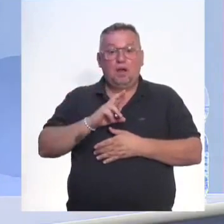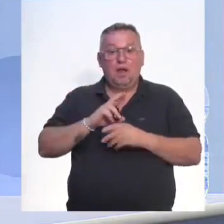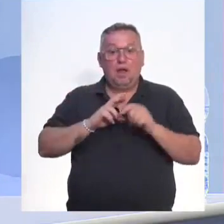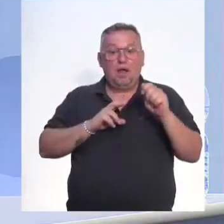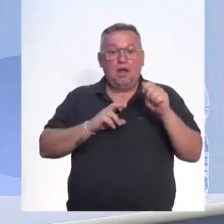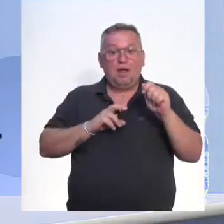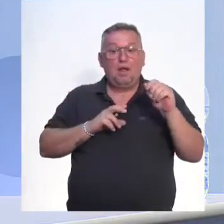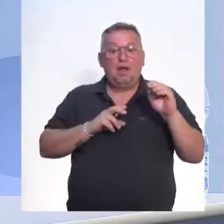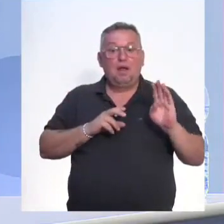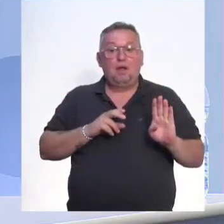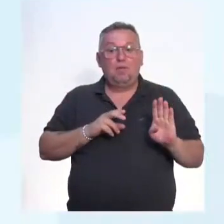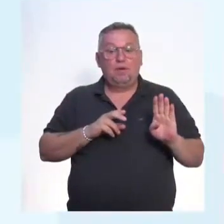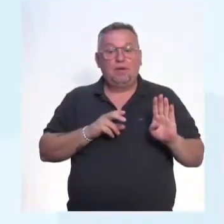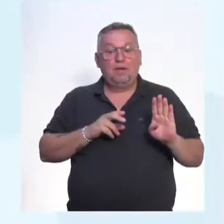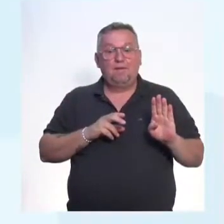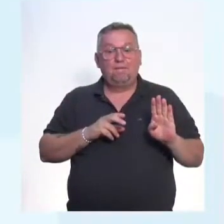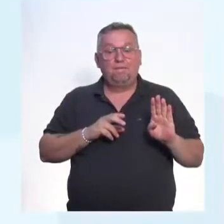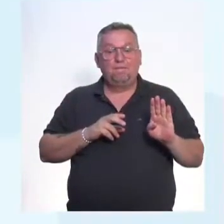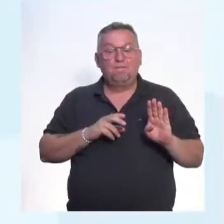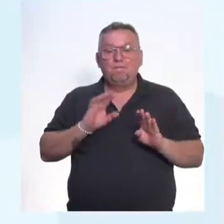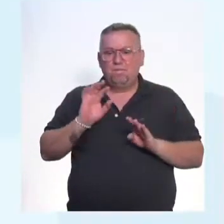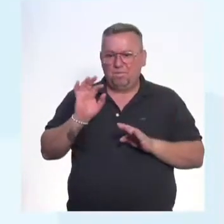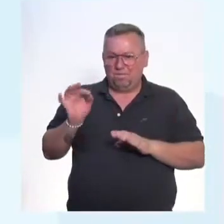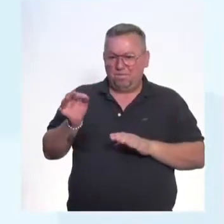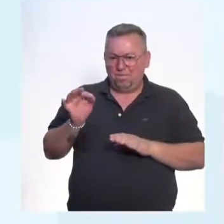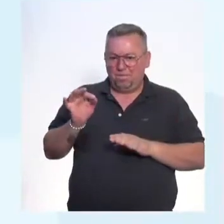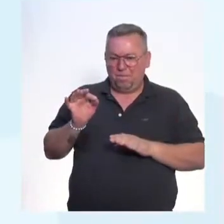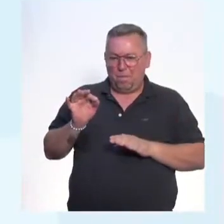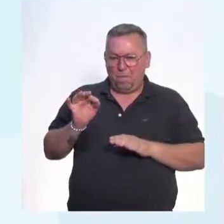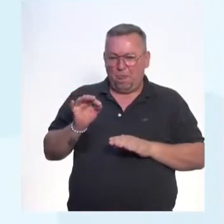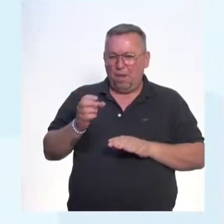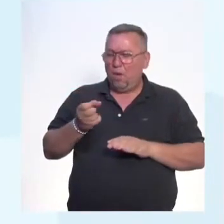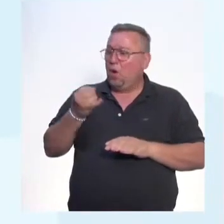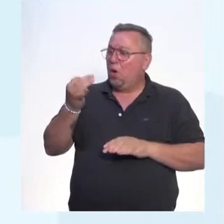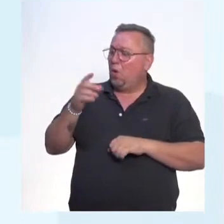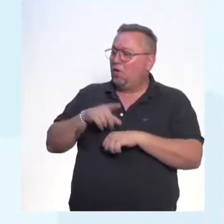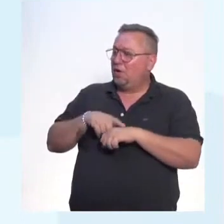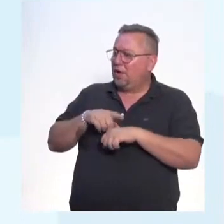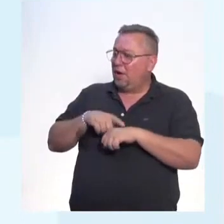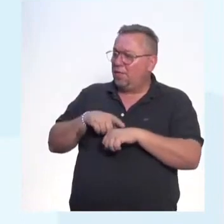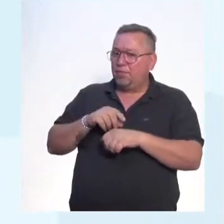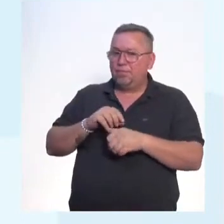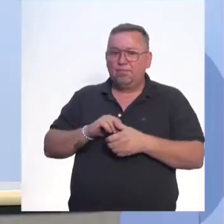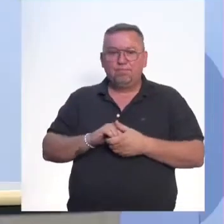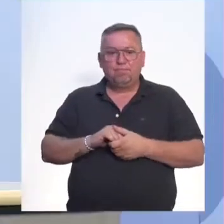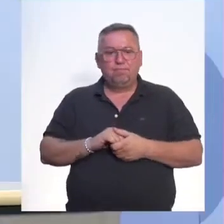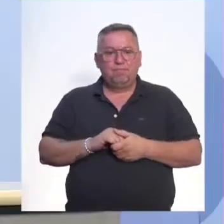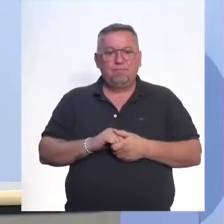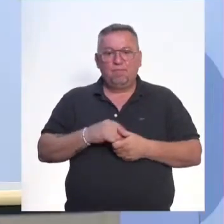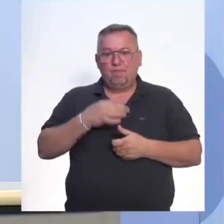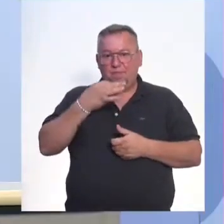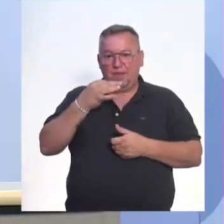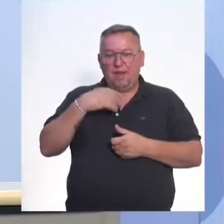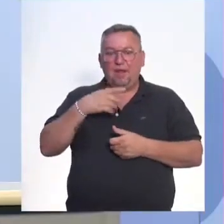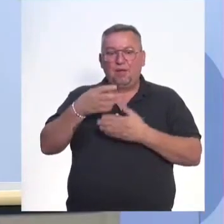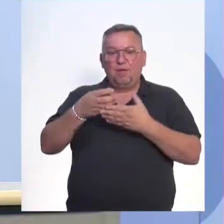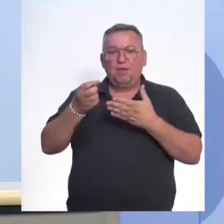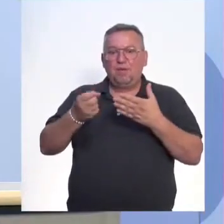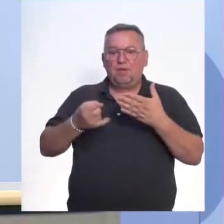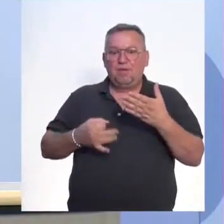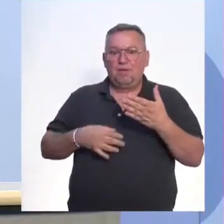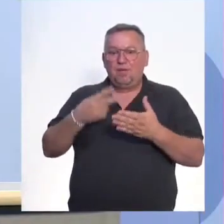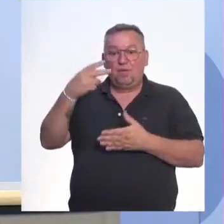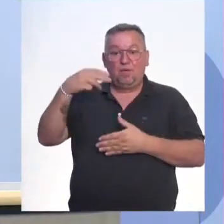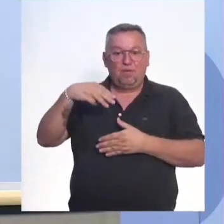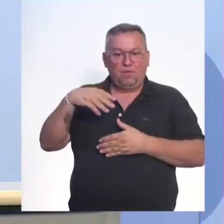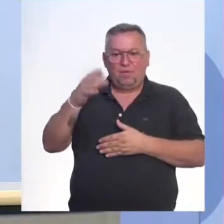letra A e da letra B, certo? Professora Roberta, quanto tempo para essa atividade? Olha, professora, com essa explicação excelente,